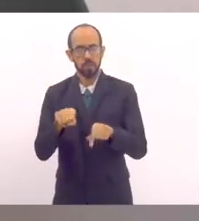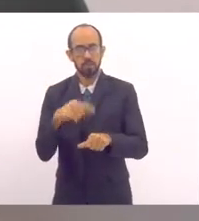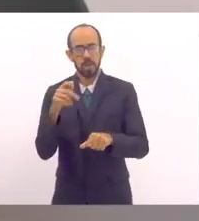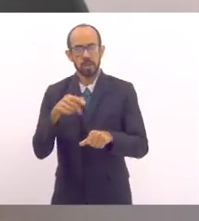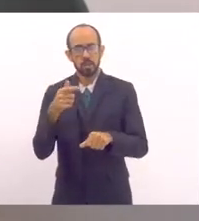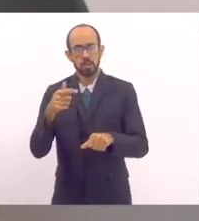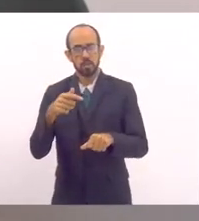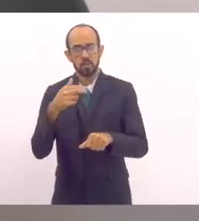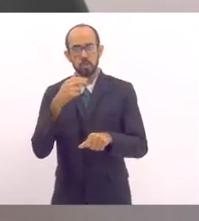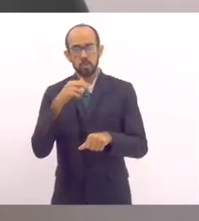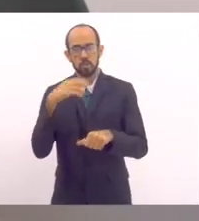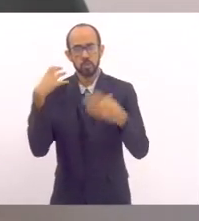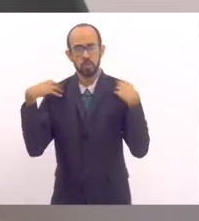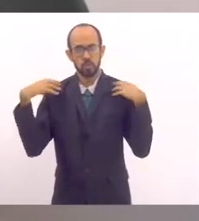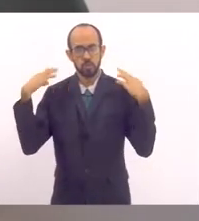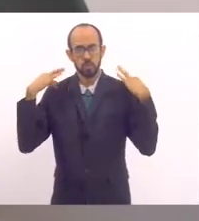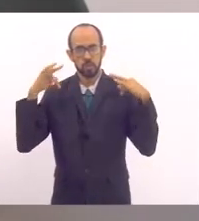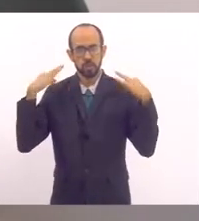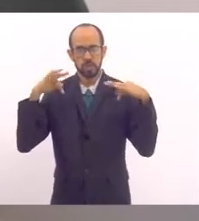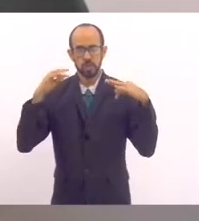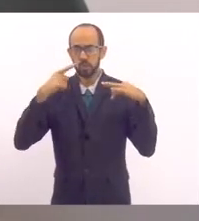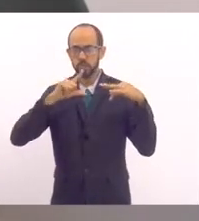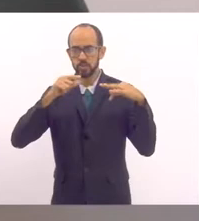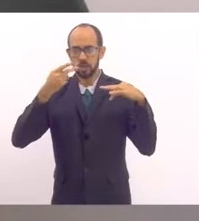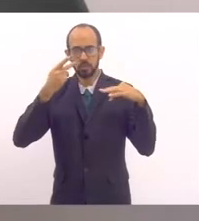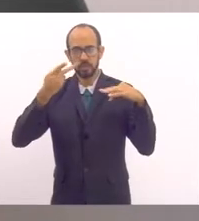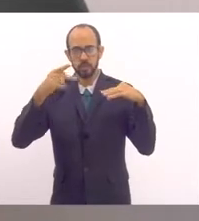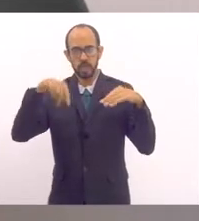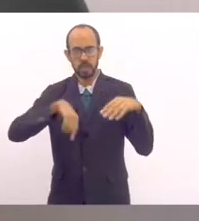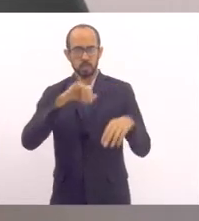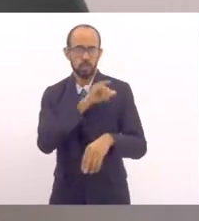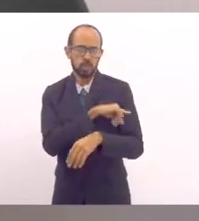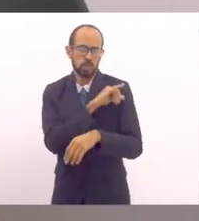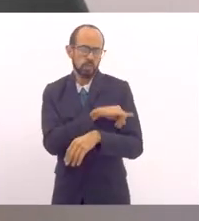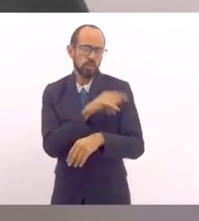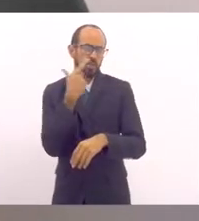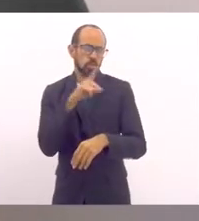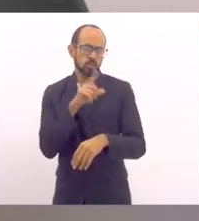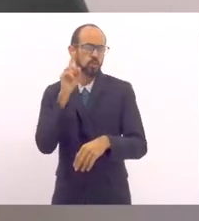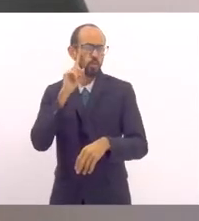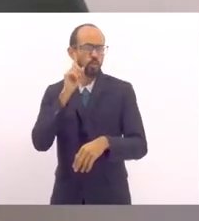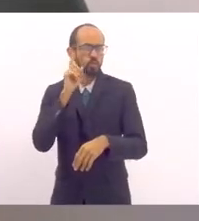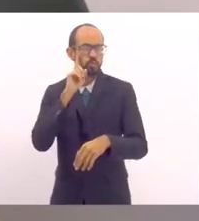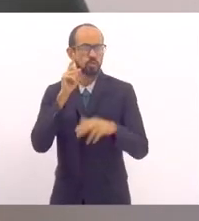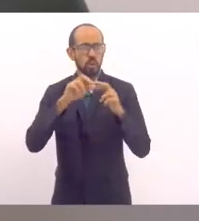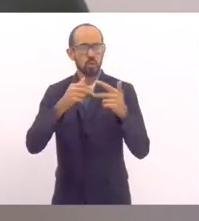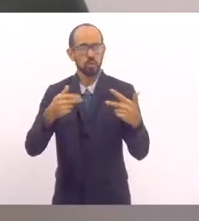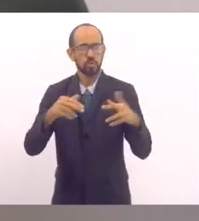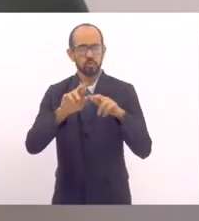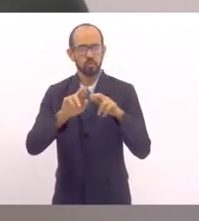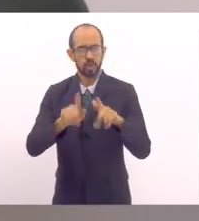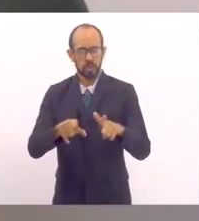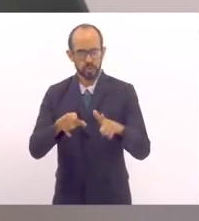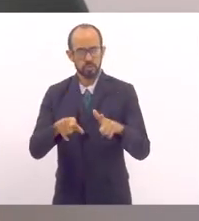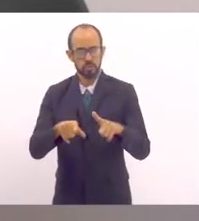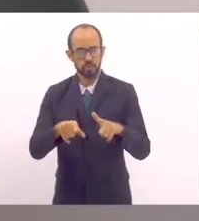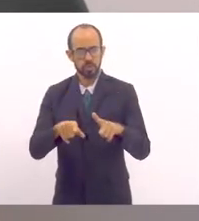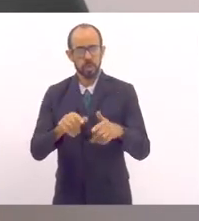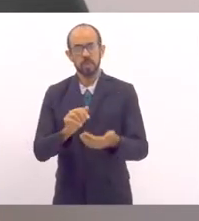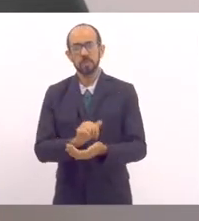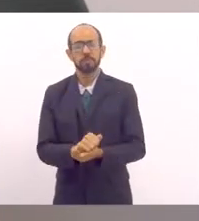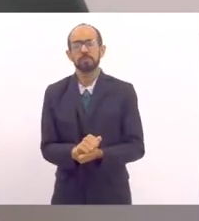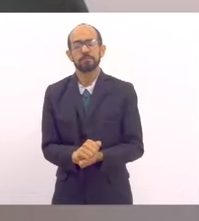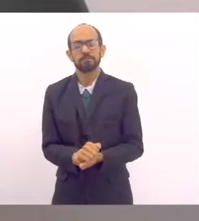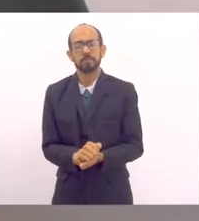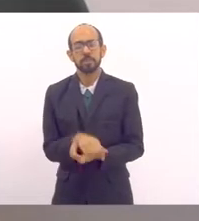só aqui um ou dois dias, ele pode passar aqui um mês e ele vai ter coisa diferente a cada dia. Então, essa é a nossa batalha.